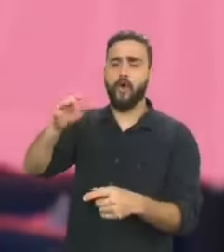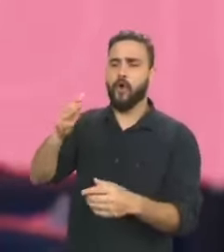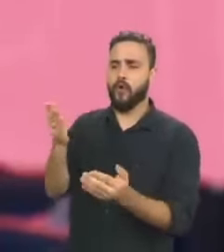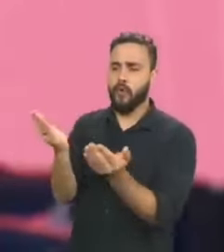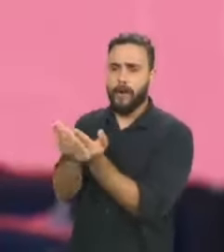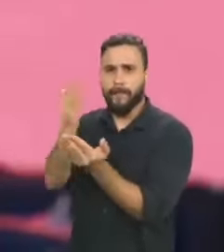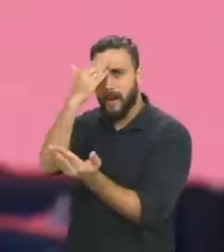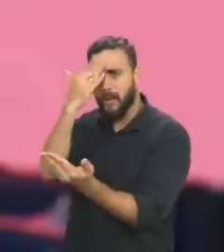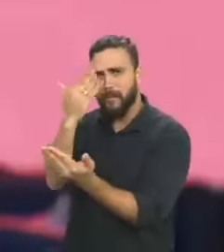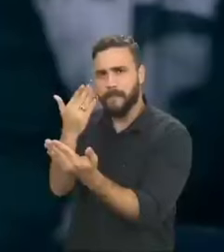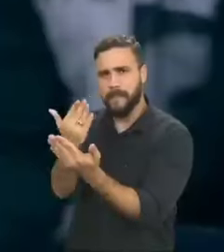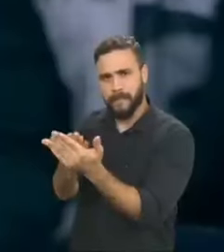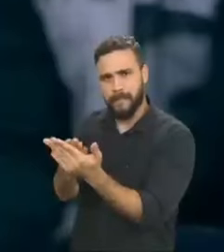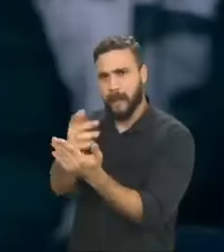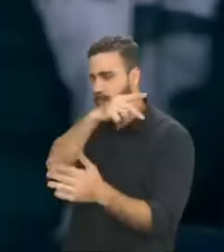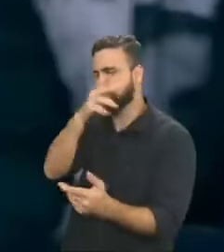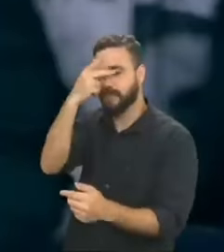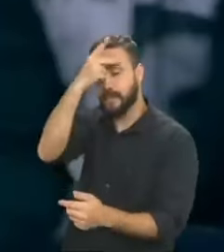cidade. Na realidade,